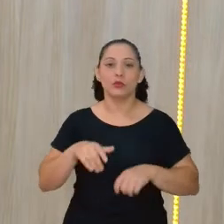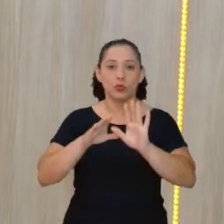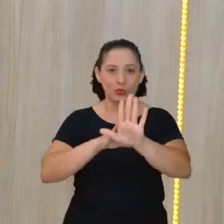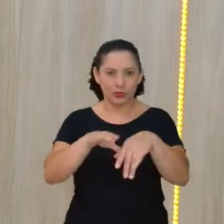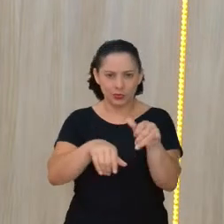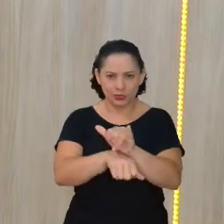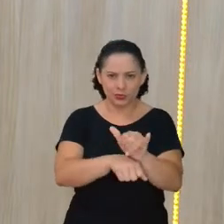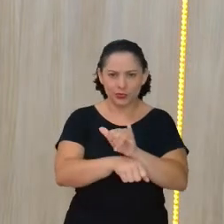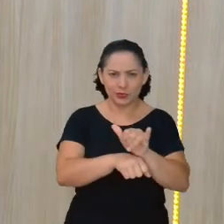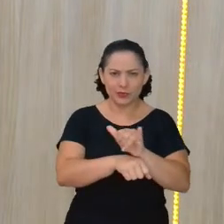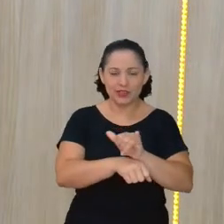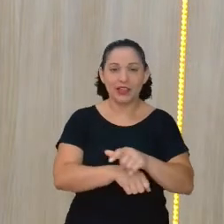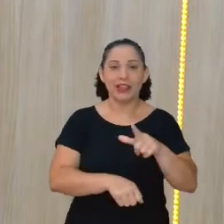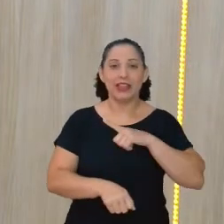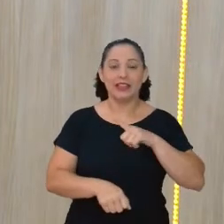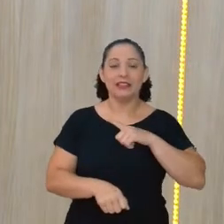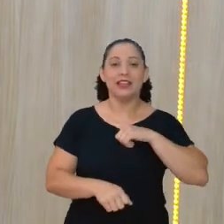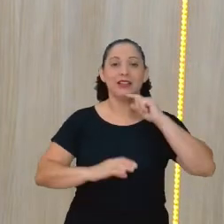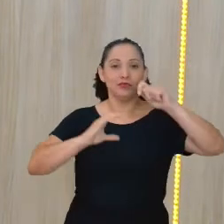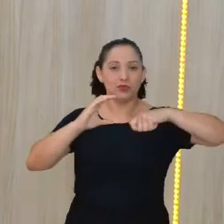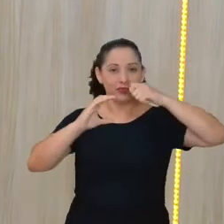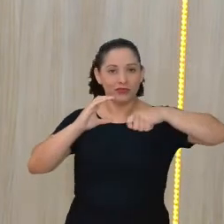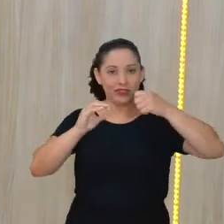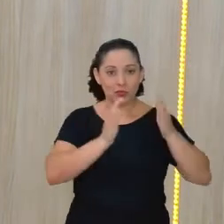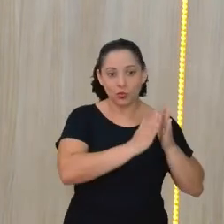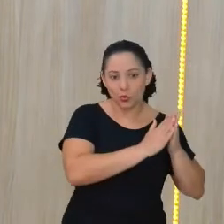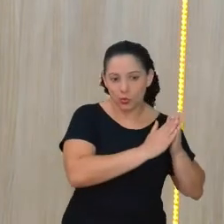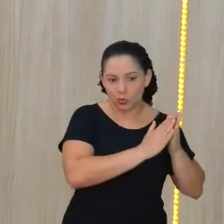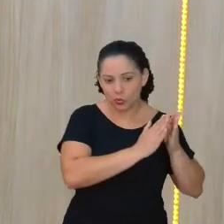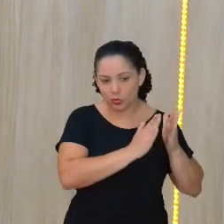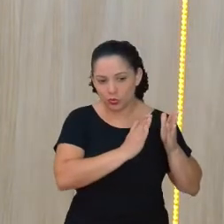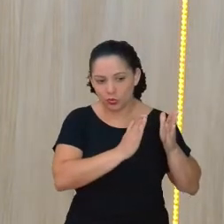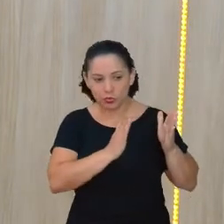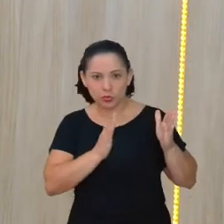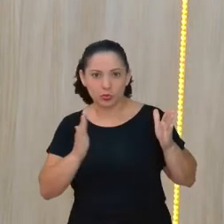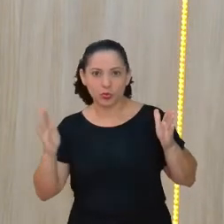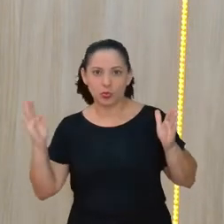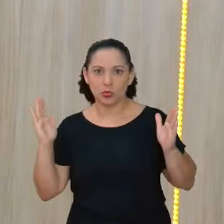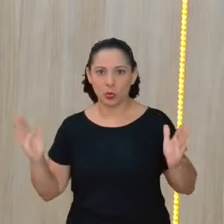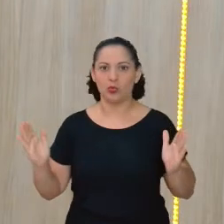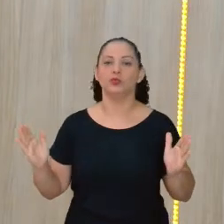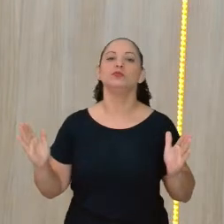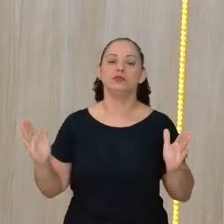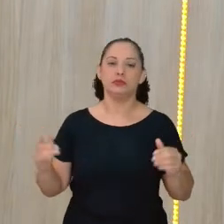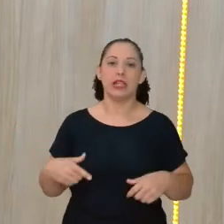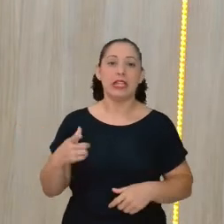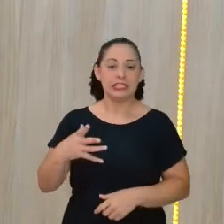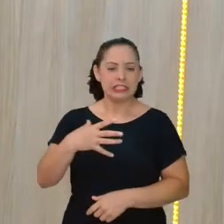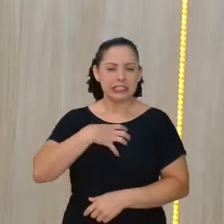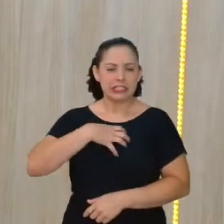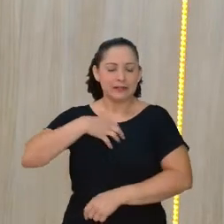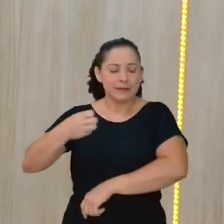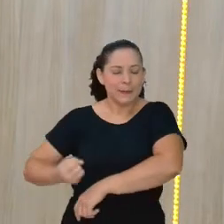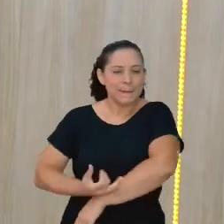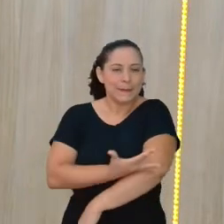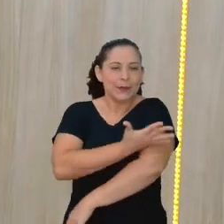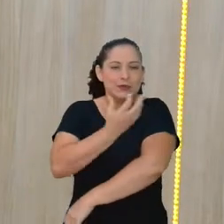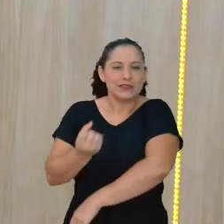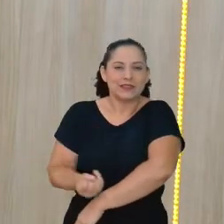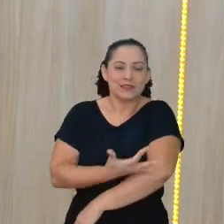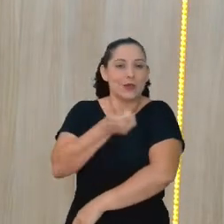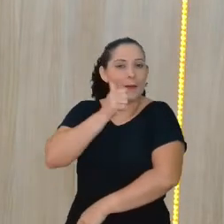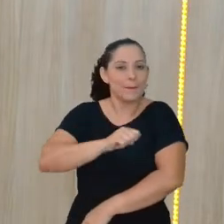nossa aula, que tem um vídeo completo, tá? Um vídeo emocionante do relato dos